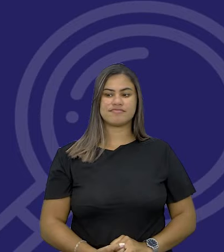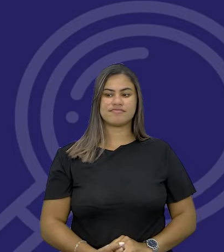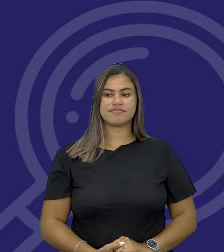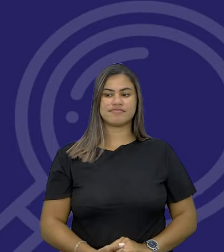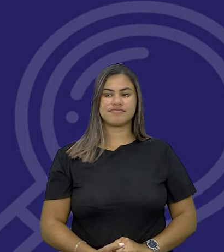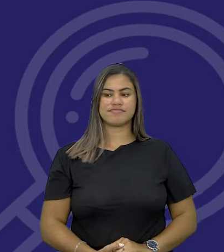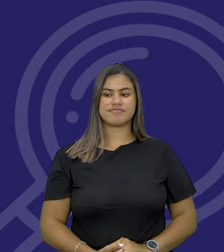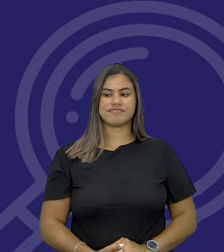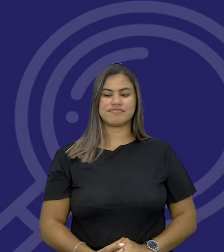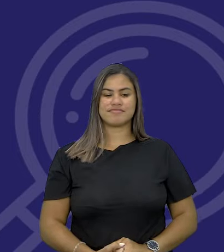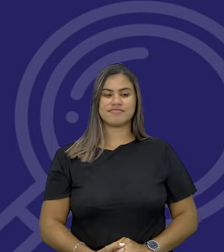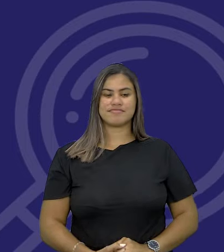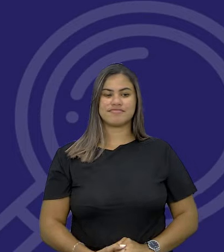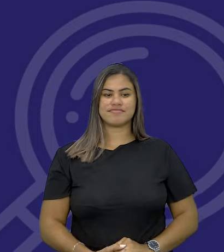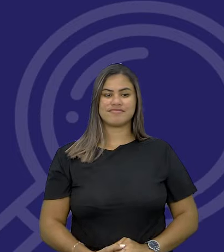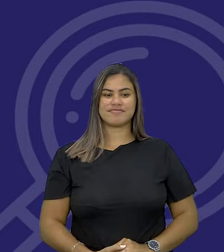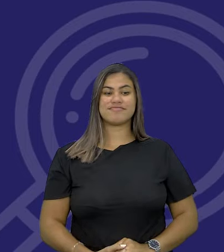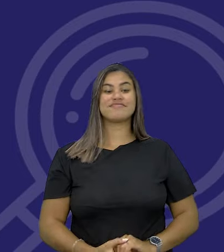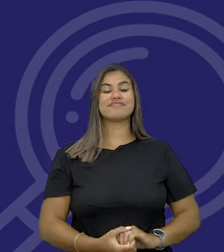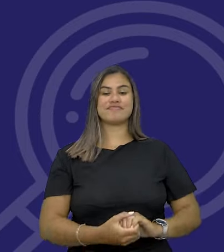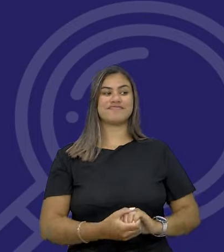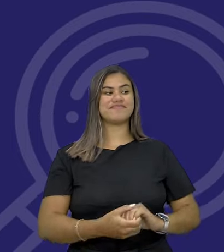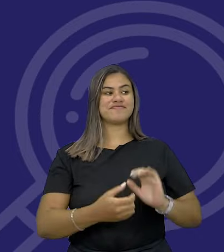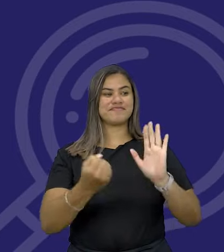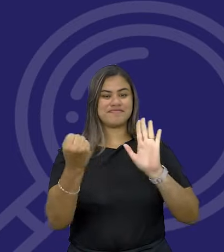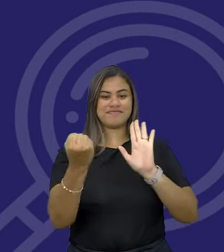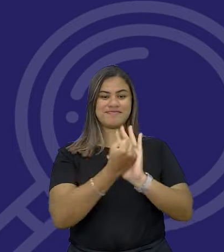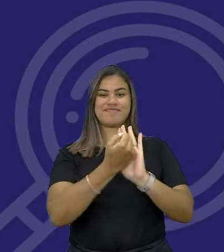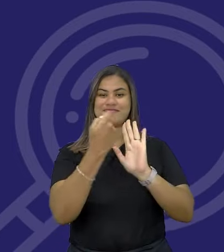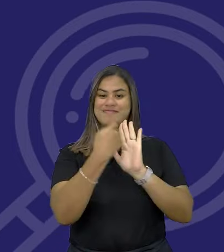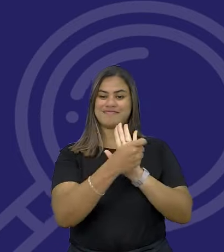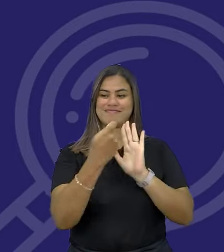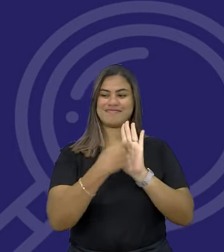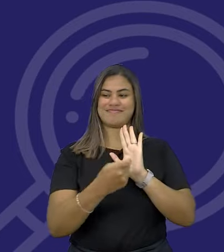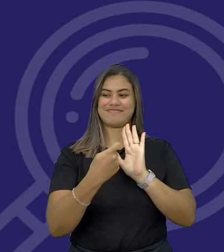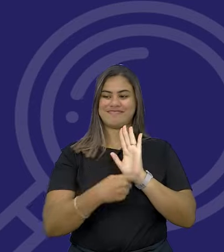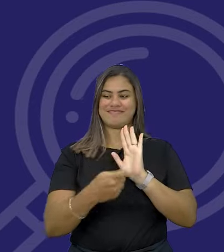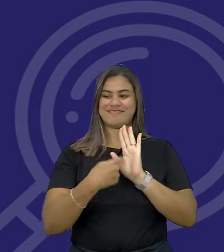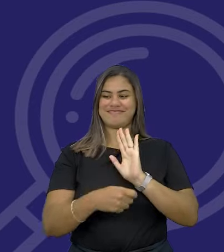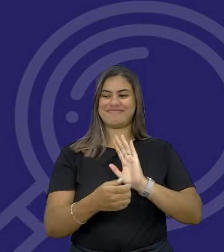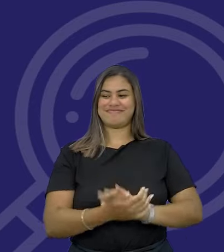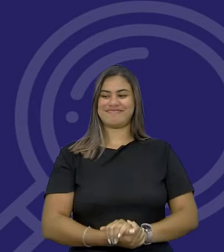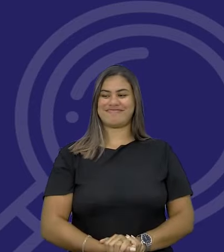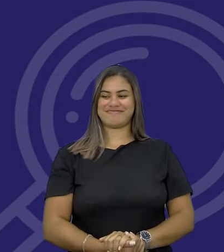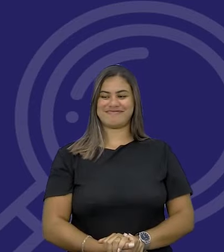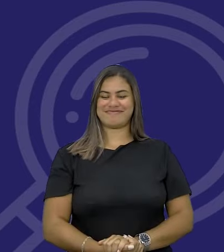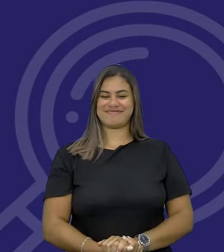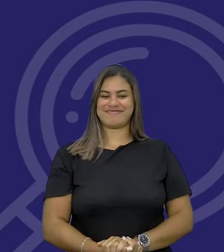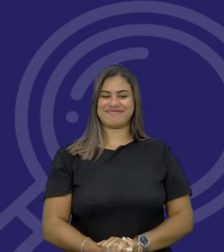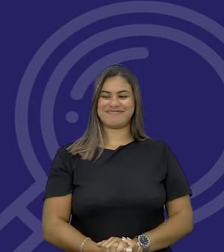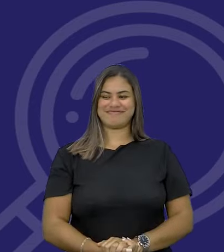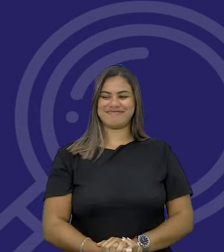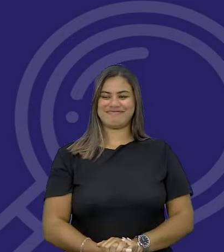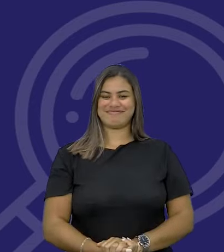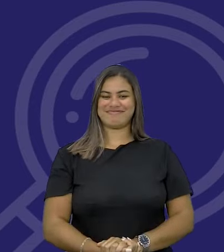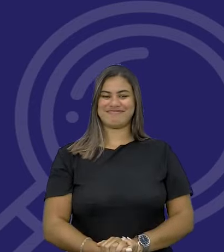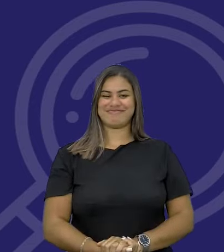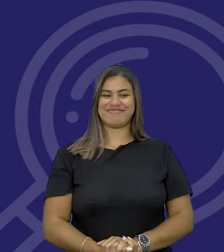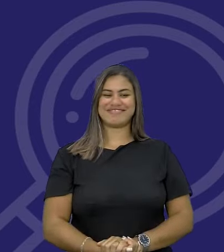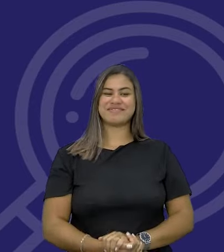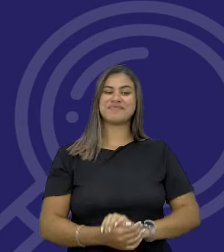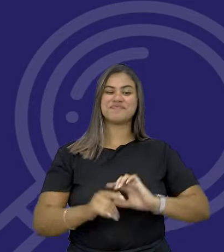sobre o desenvolvimento e a resolução do problema, falando do registro